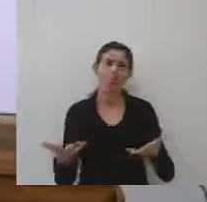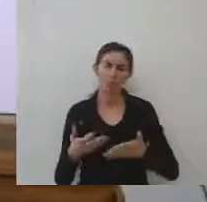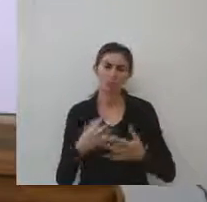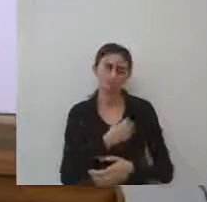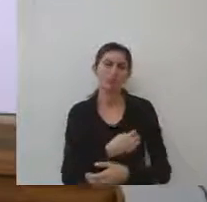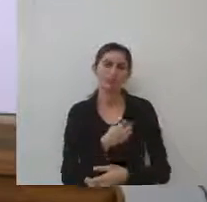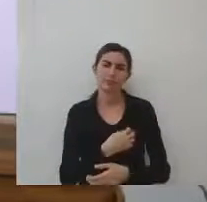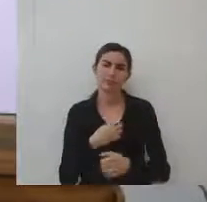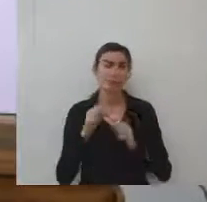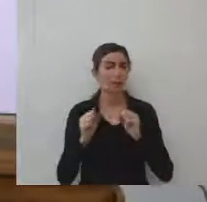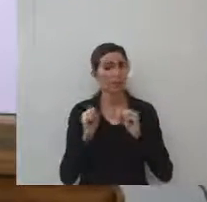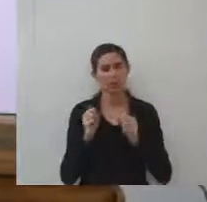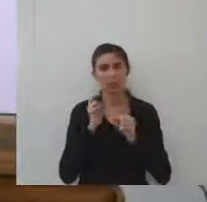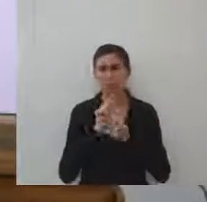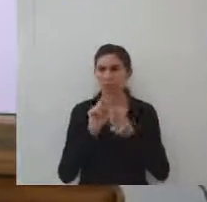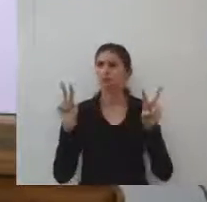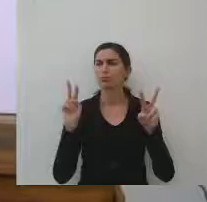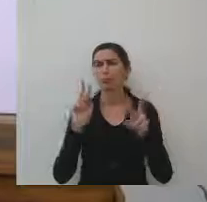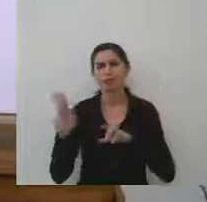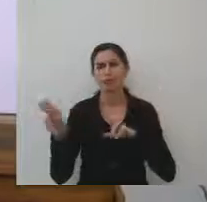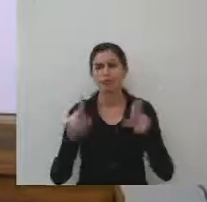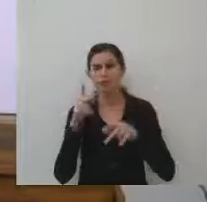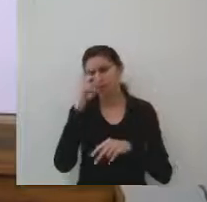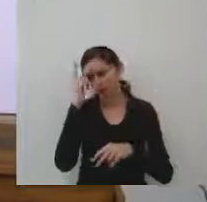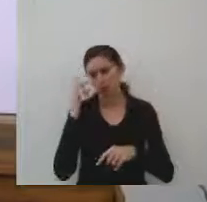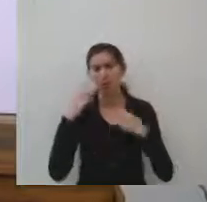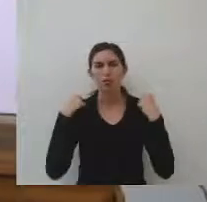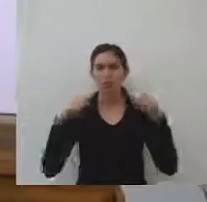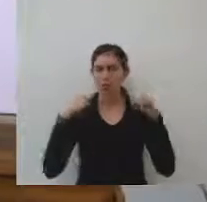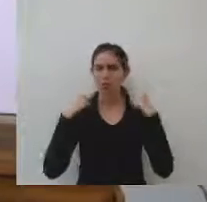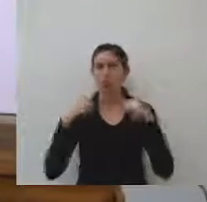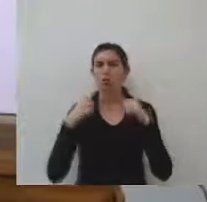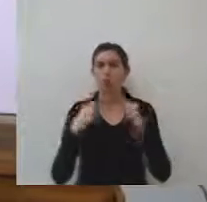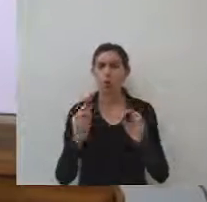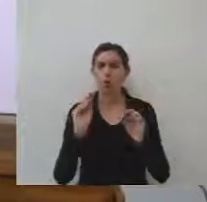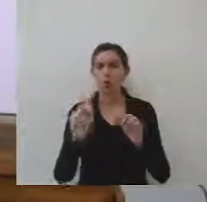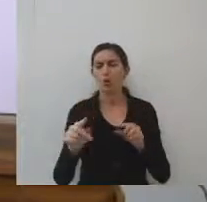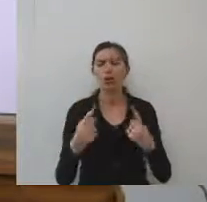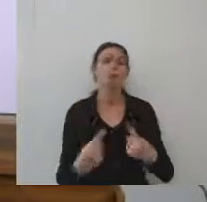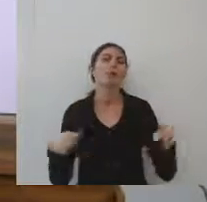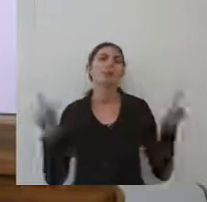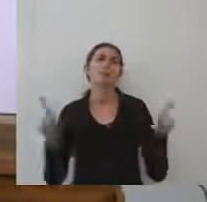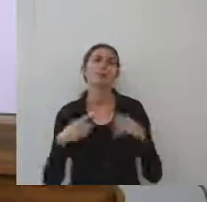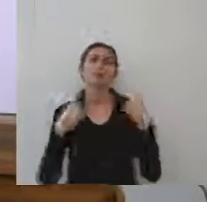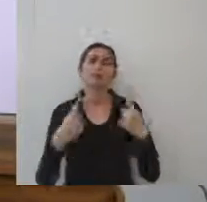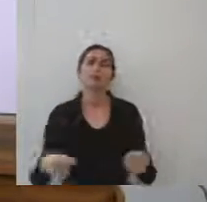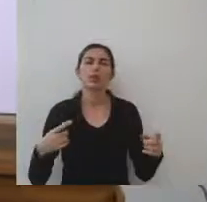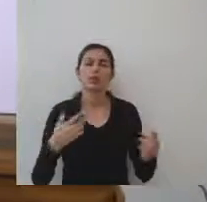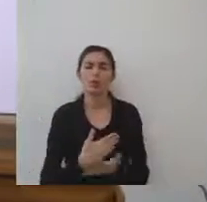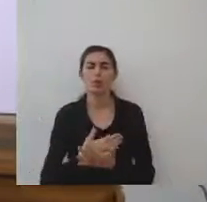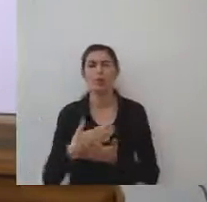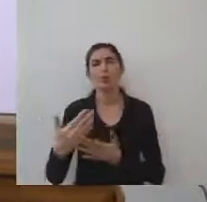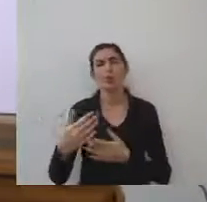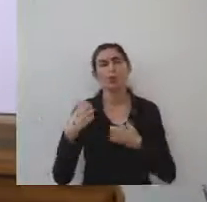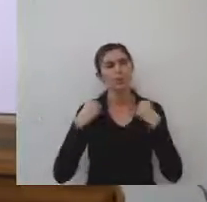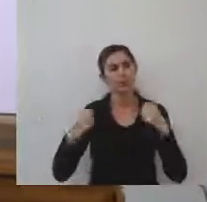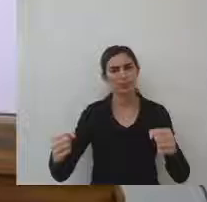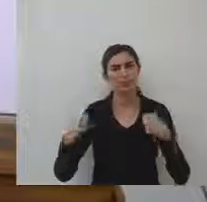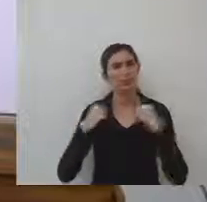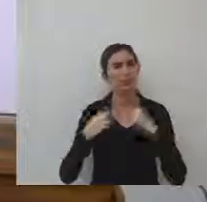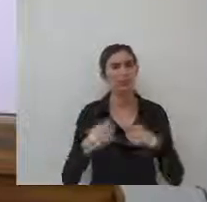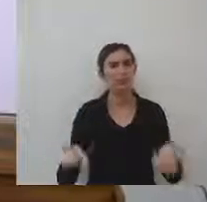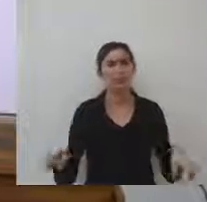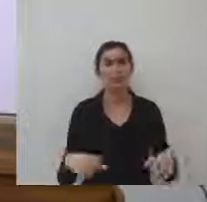vivendo. A gente pode observar que várias pessoas, para fazerem atividade física, colocam a sua musiquinha lá e começam a